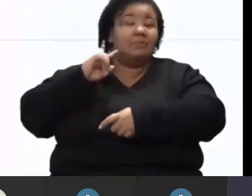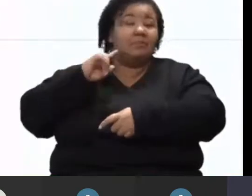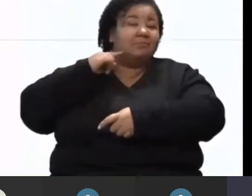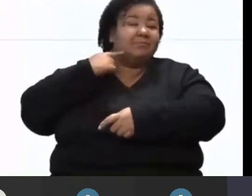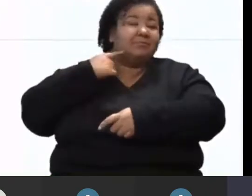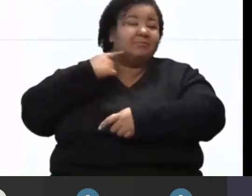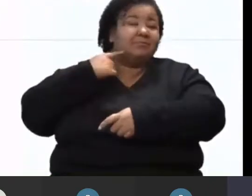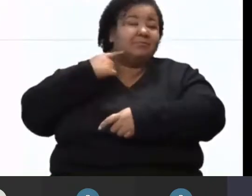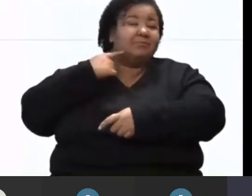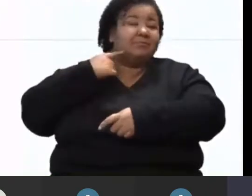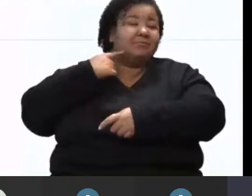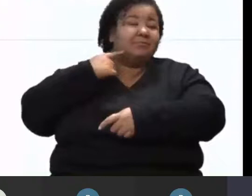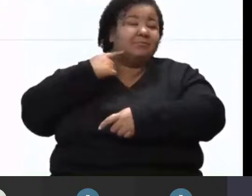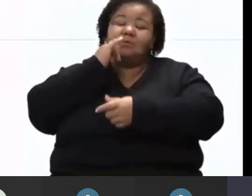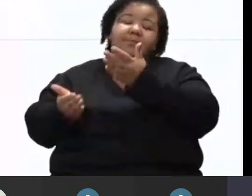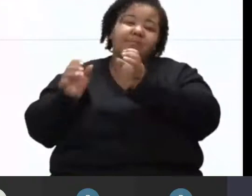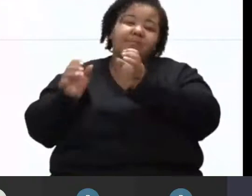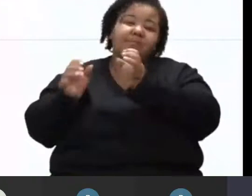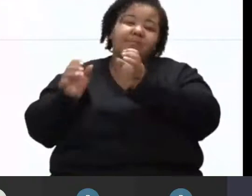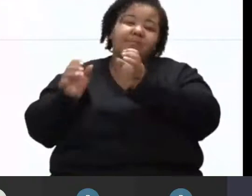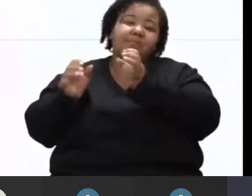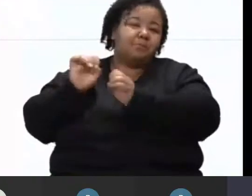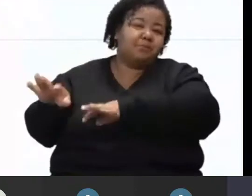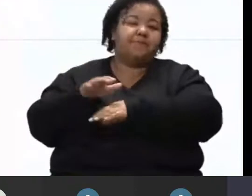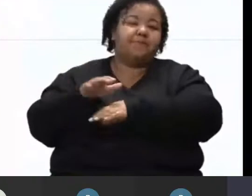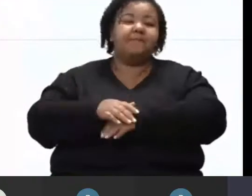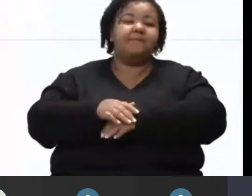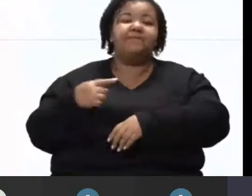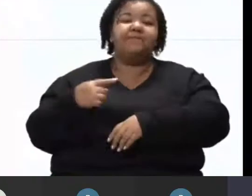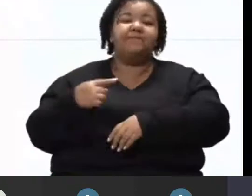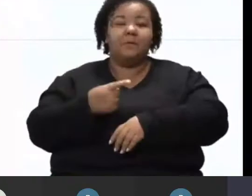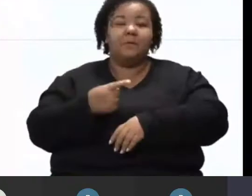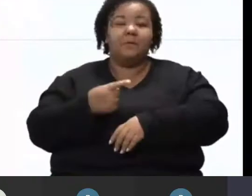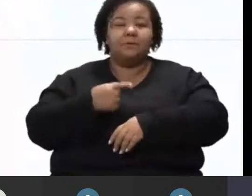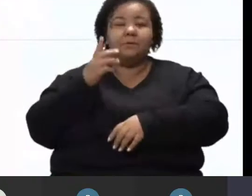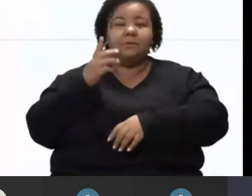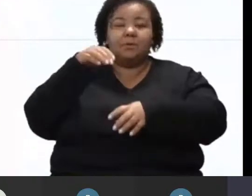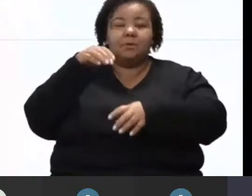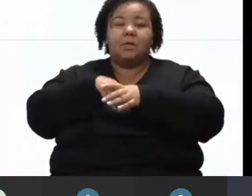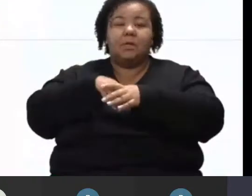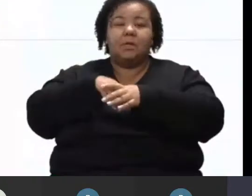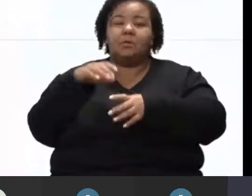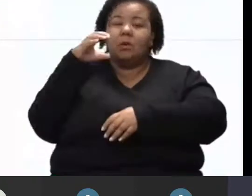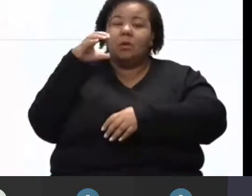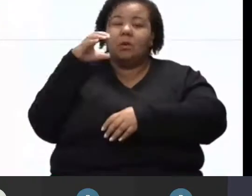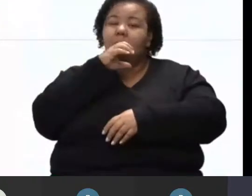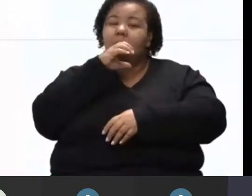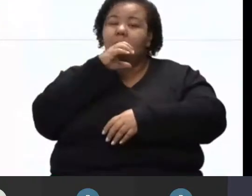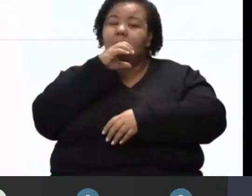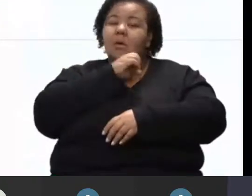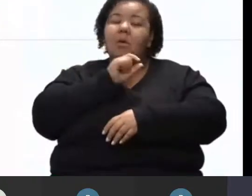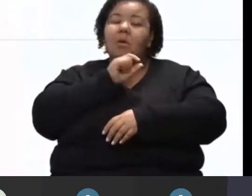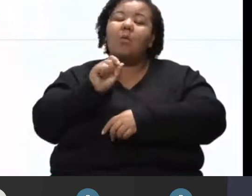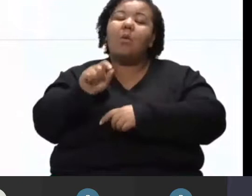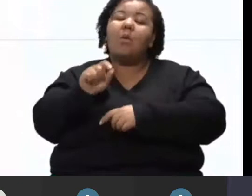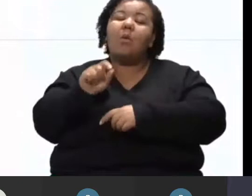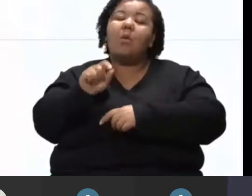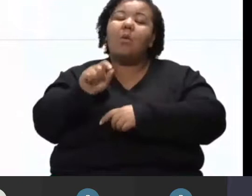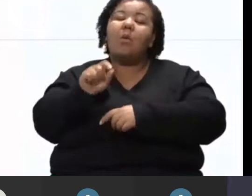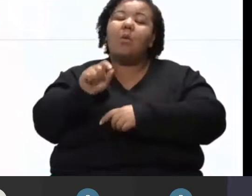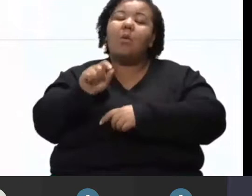ser eliminado, ele precisa ser descartado. E nós iremos levar para a autoclave, para quê? Qual que é o